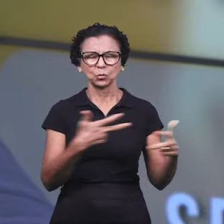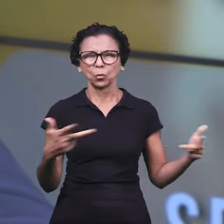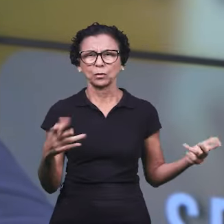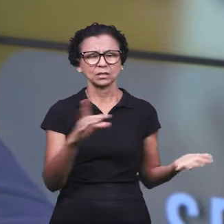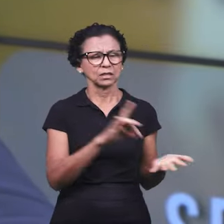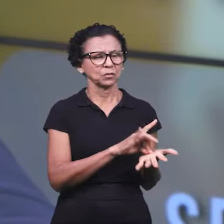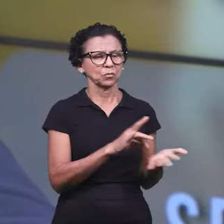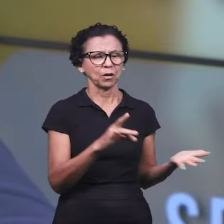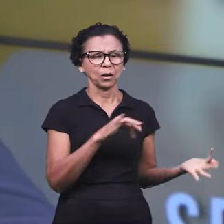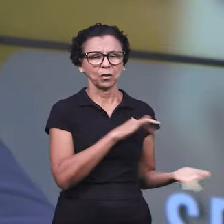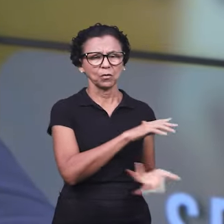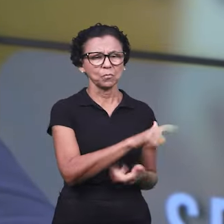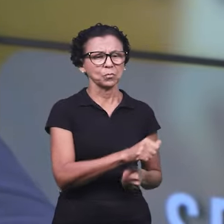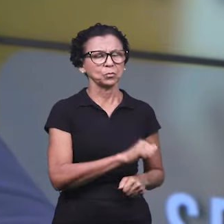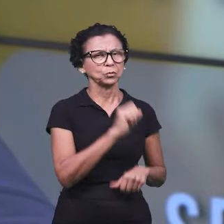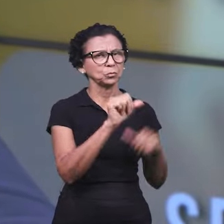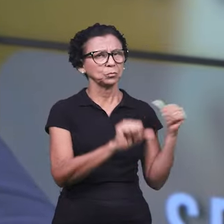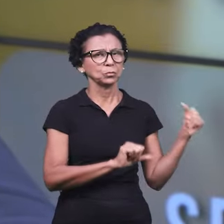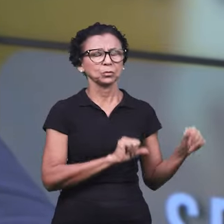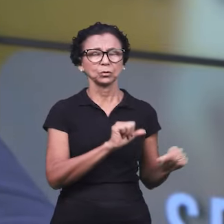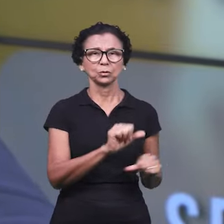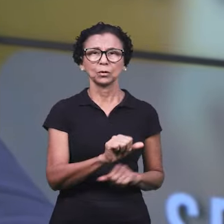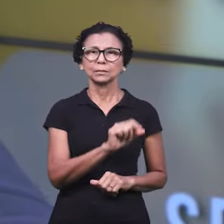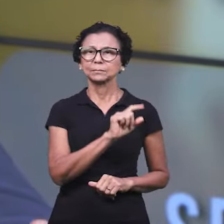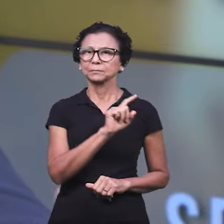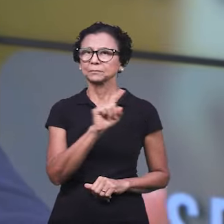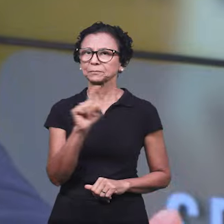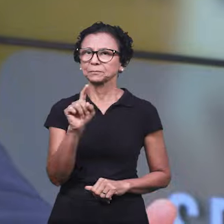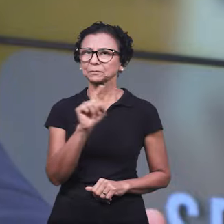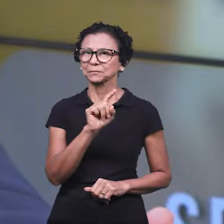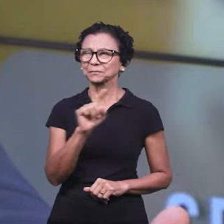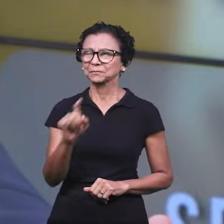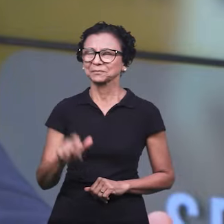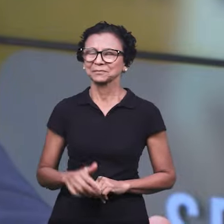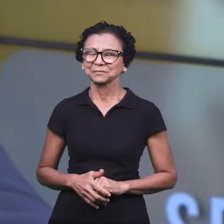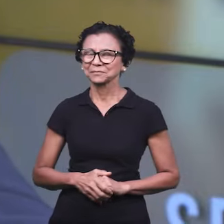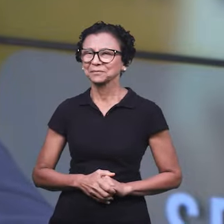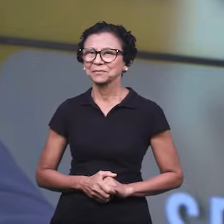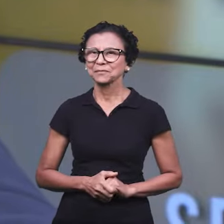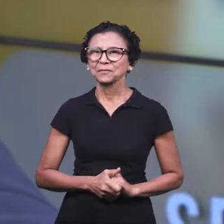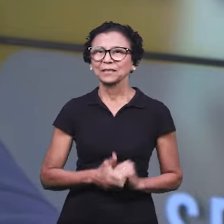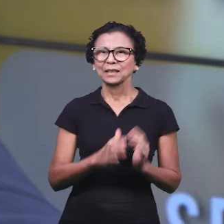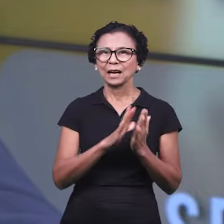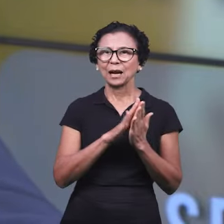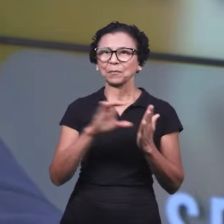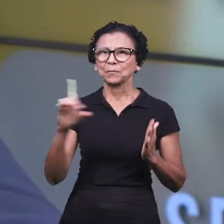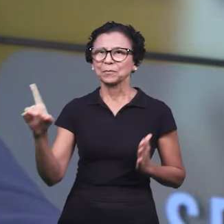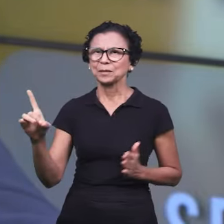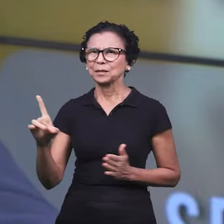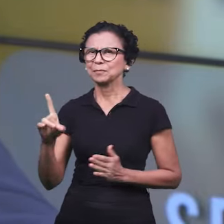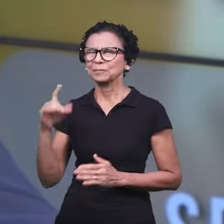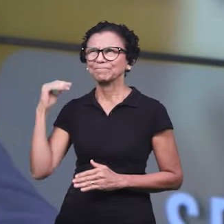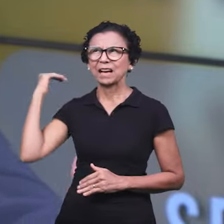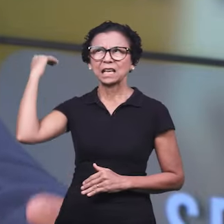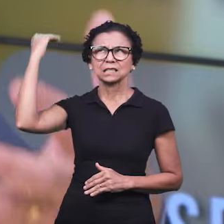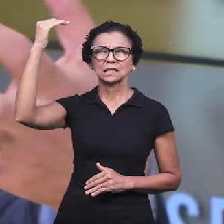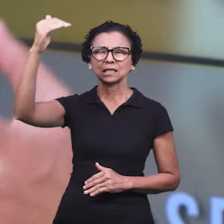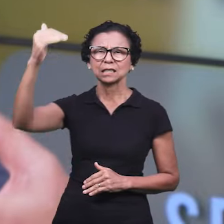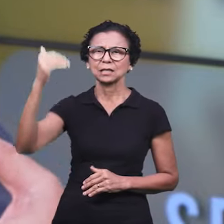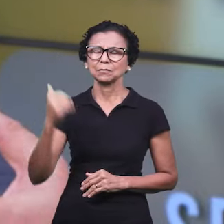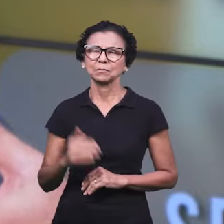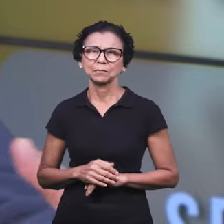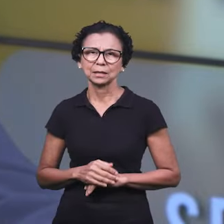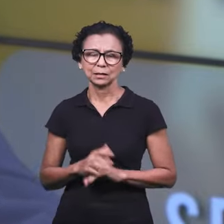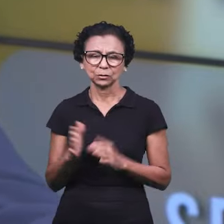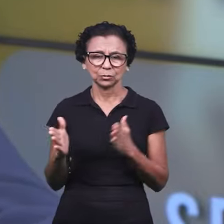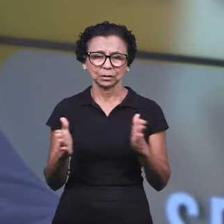não existe porque a palavra de Deus ela não obedece ao nosso tempo ela está além do nosso tempo ela veio